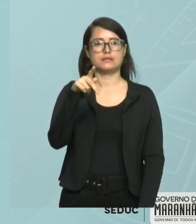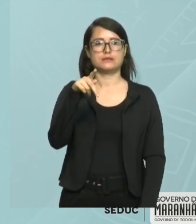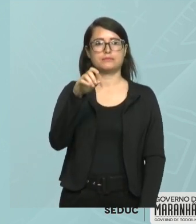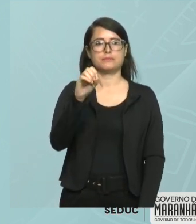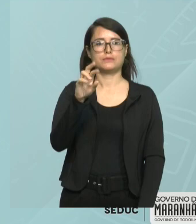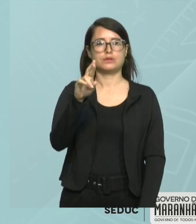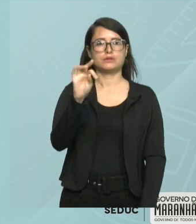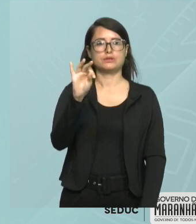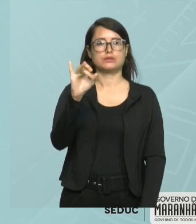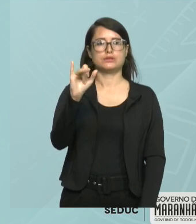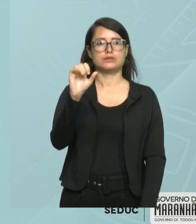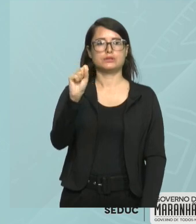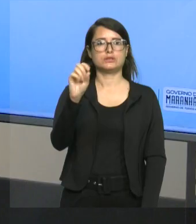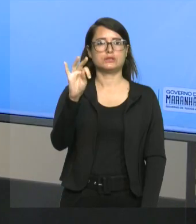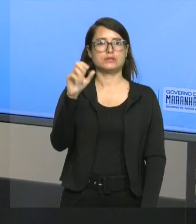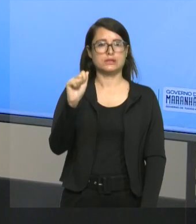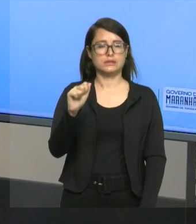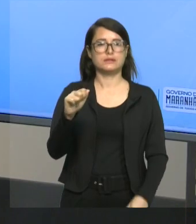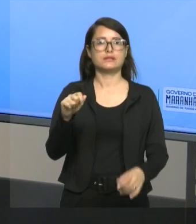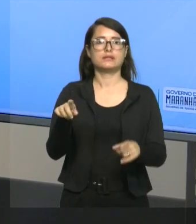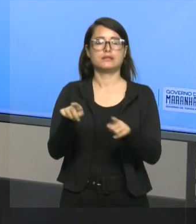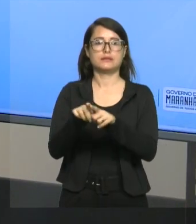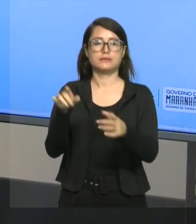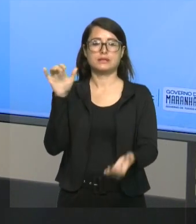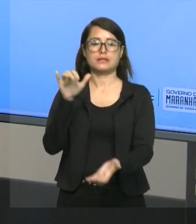desportista e cônjuge.